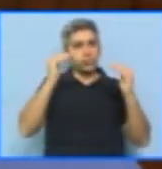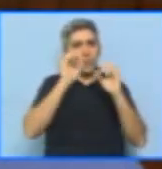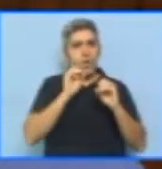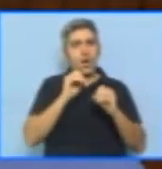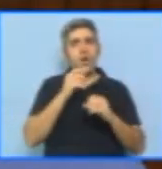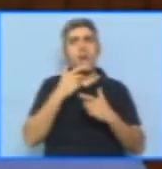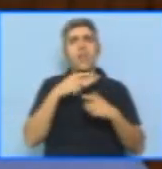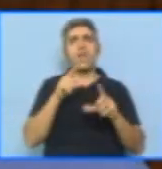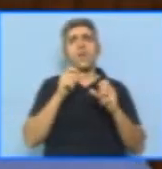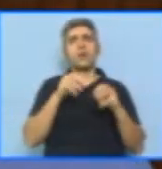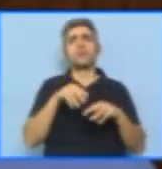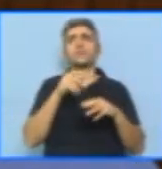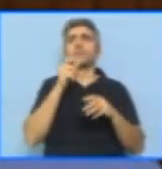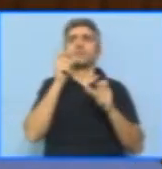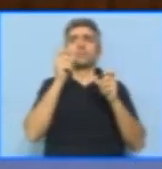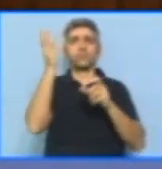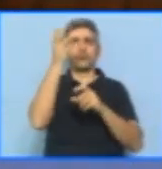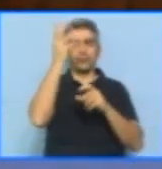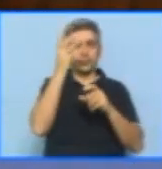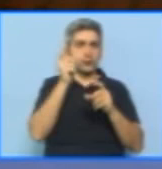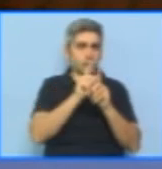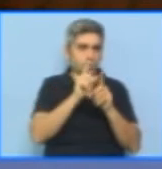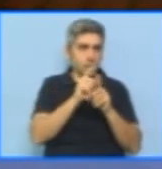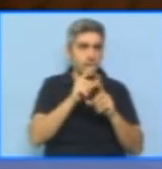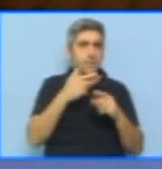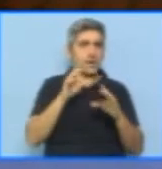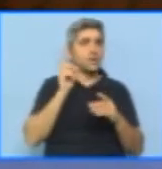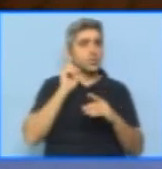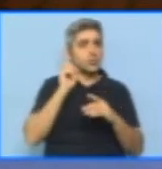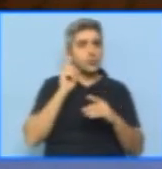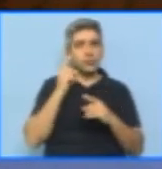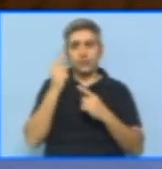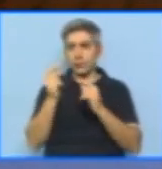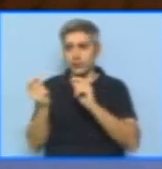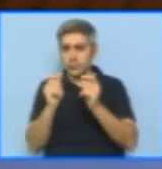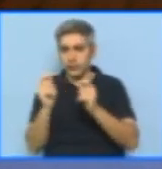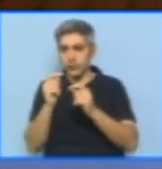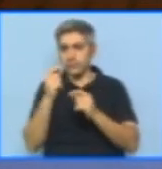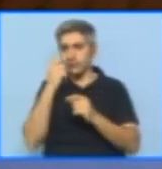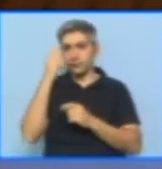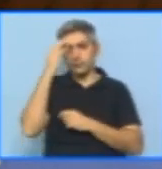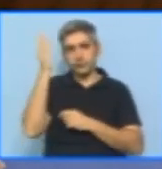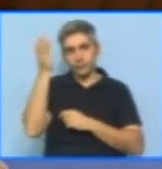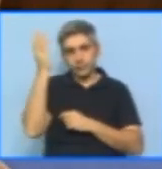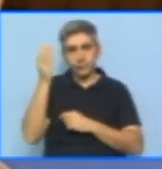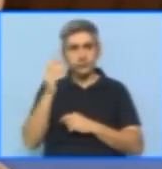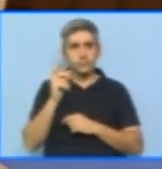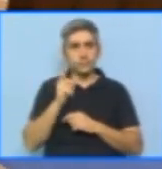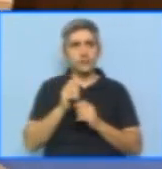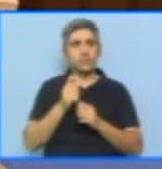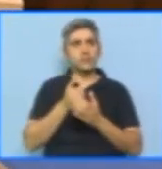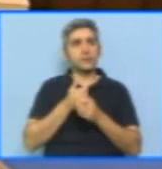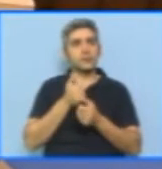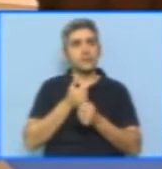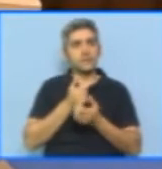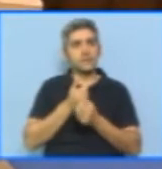muito erudita. Eventualmente, uma linguagem muito erudita é fundamental para disputar uma discussão intelectual. Está a dizer que a Igreja deve seguir o exemplo do Papa